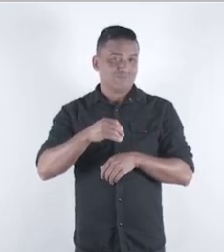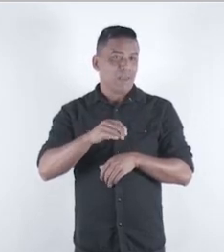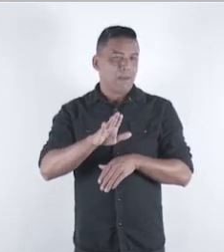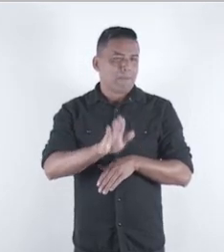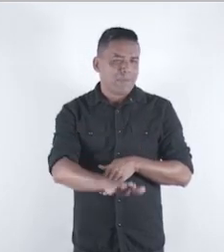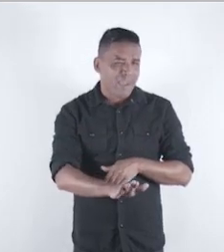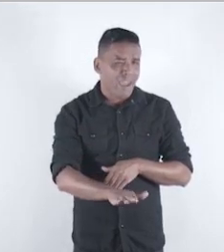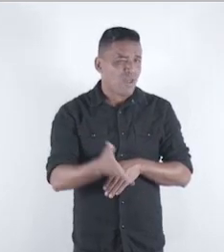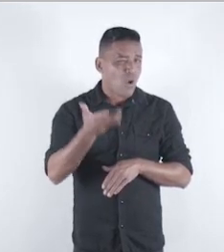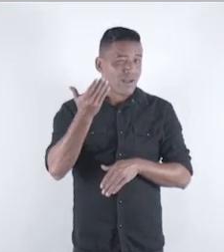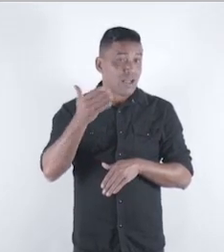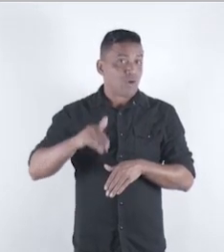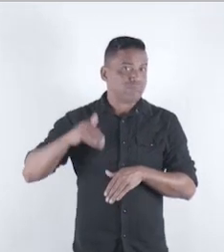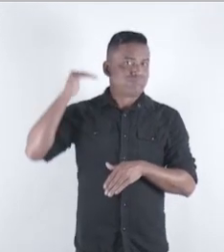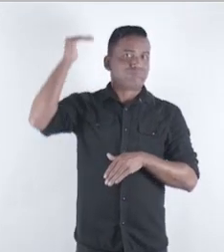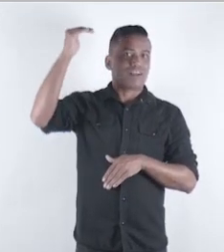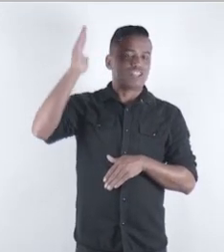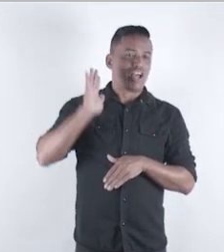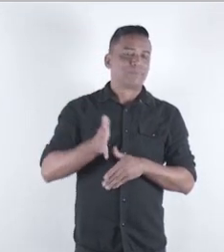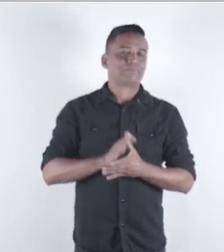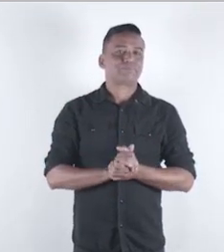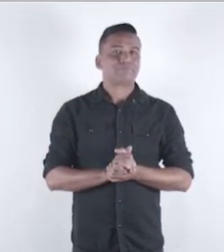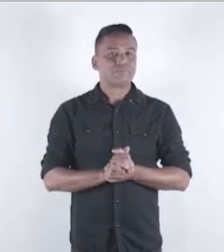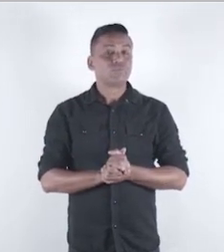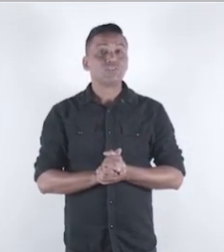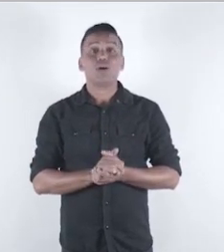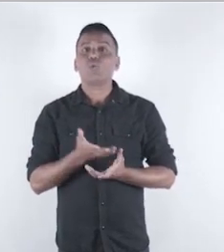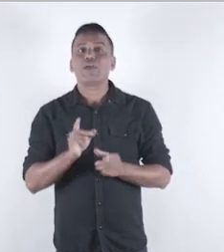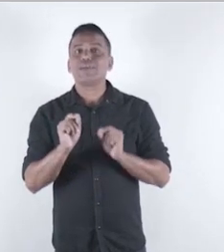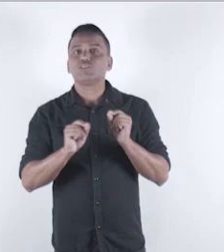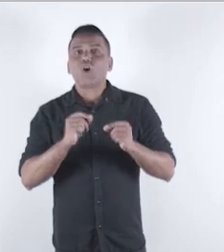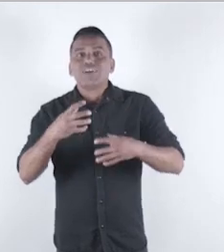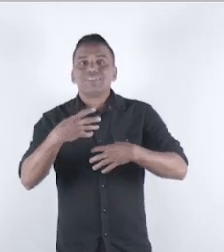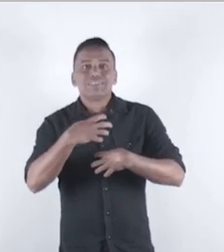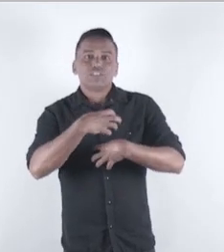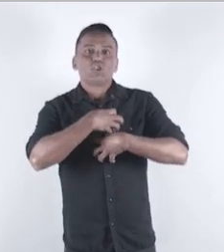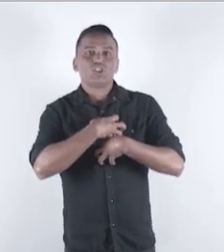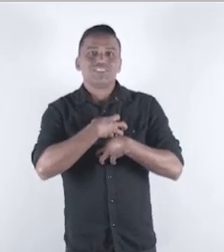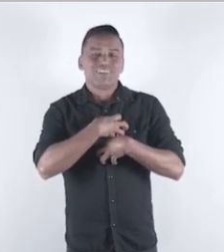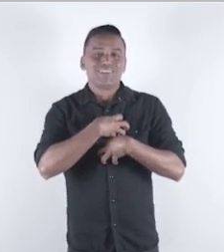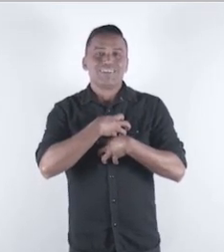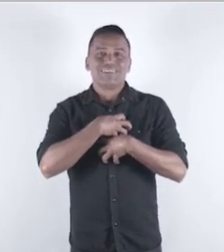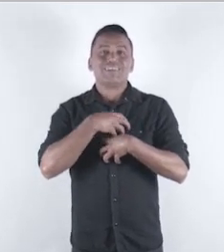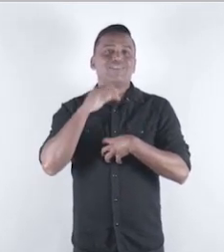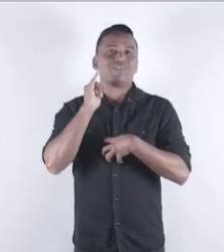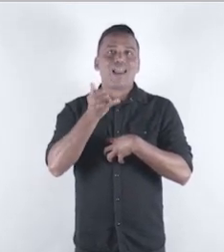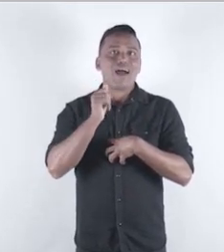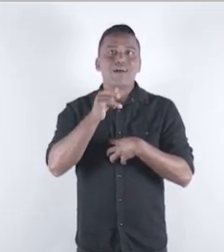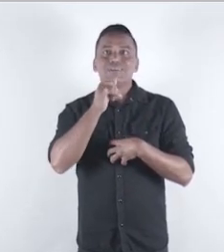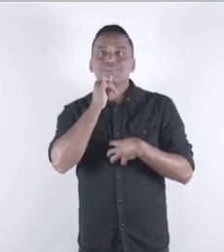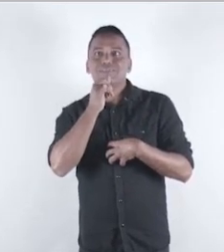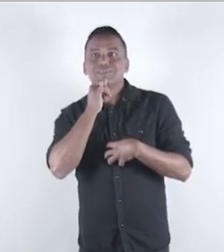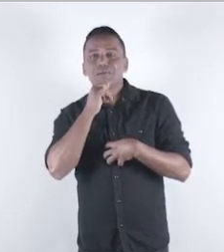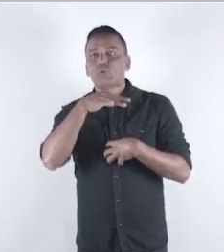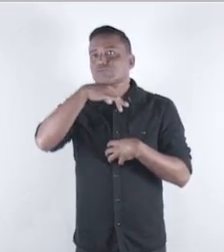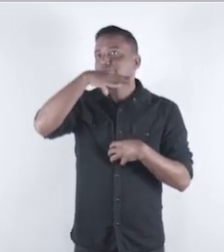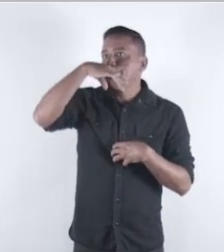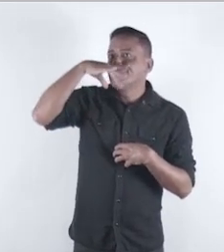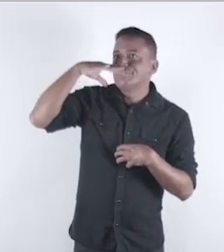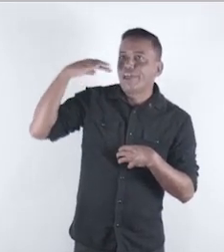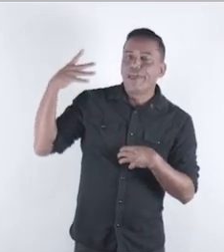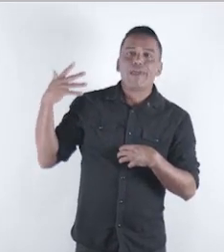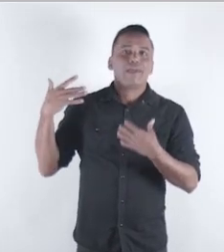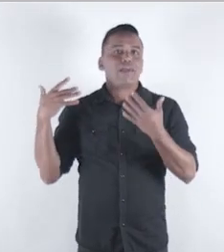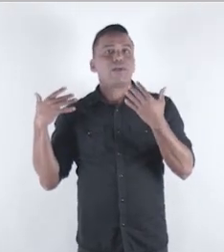história em que a gente explorava muito o lado sensorial. Eu queria falar sobre os sentidos, né, sobre os cheiros,